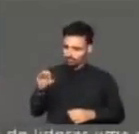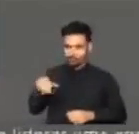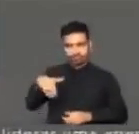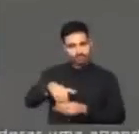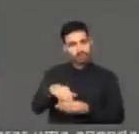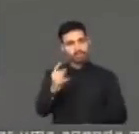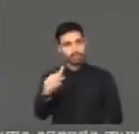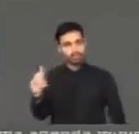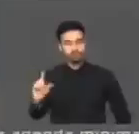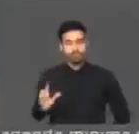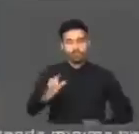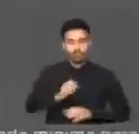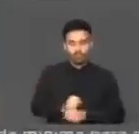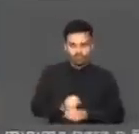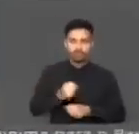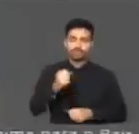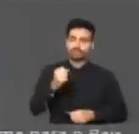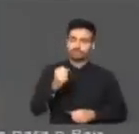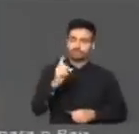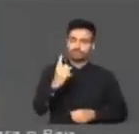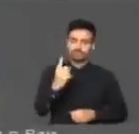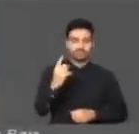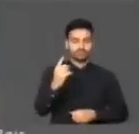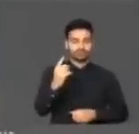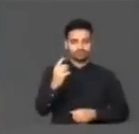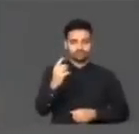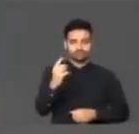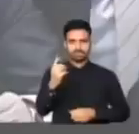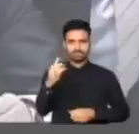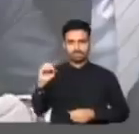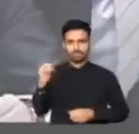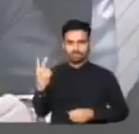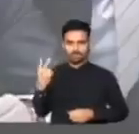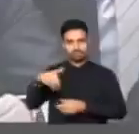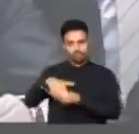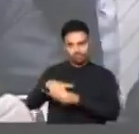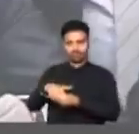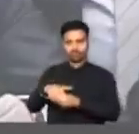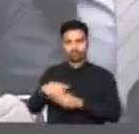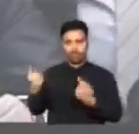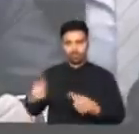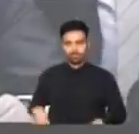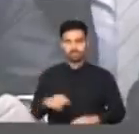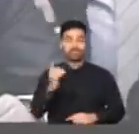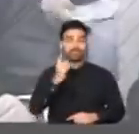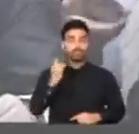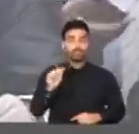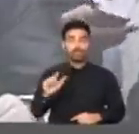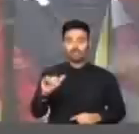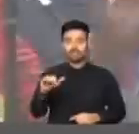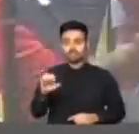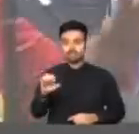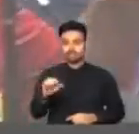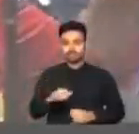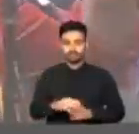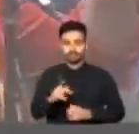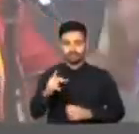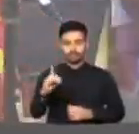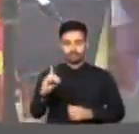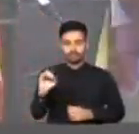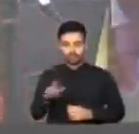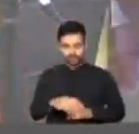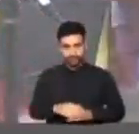não, totalizando 102 votos contrários. Deputada Alice Portugal, do PCdoB. O Brasil já tem